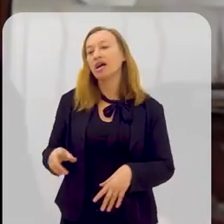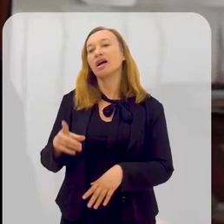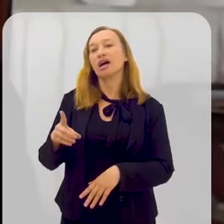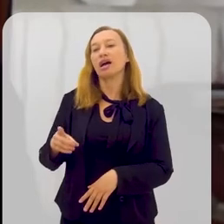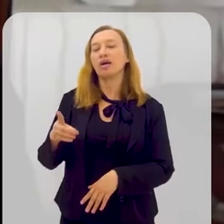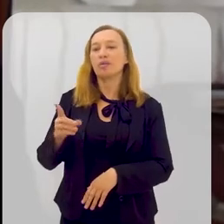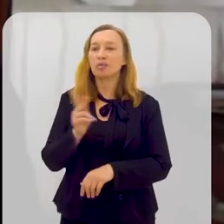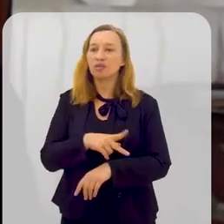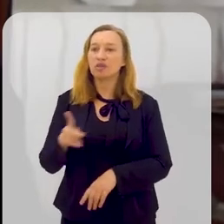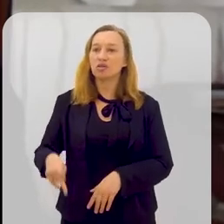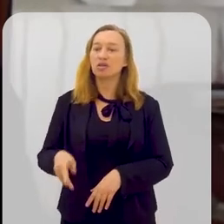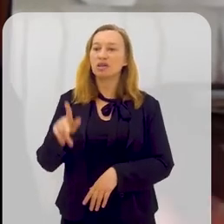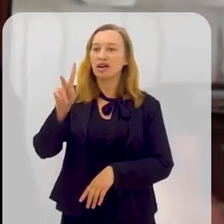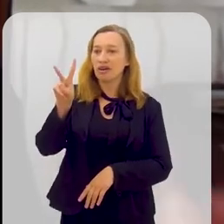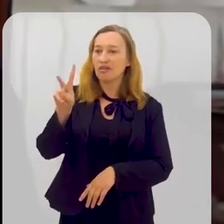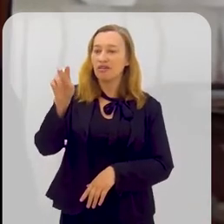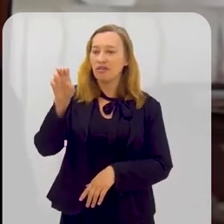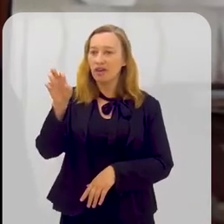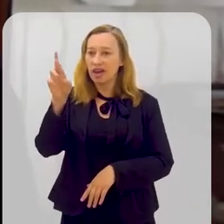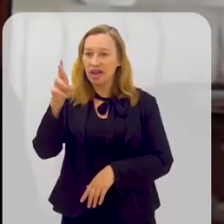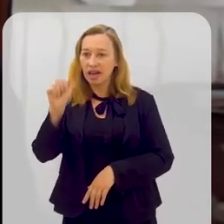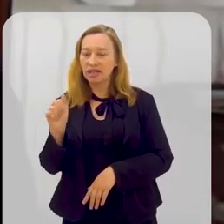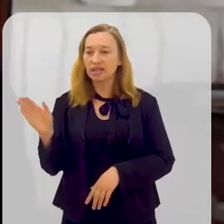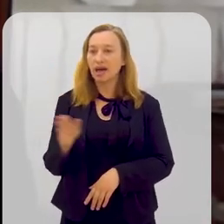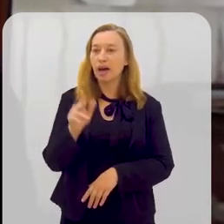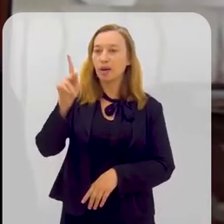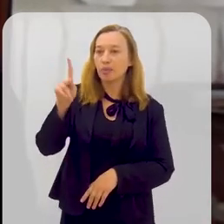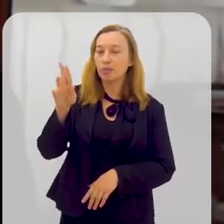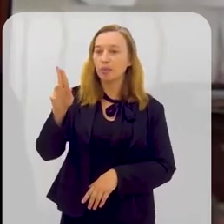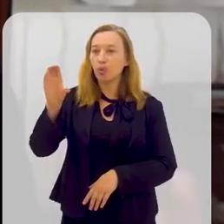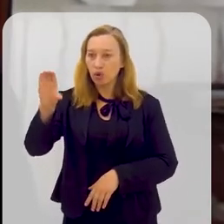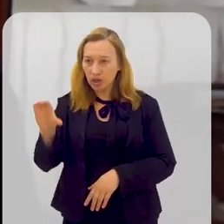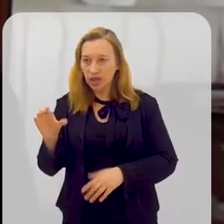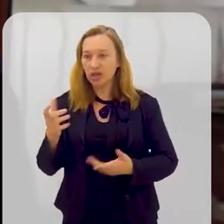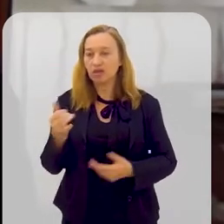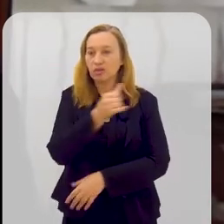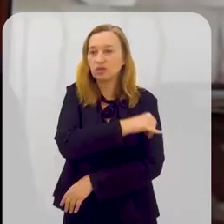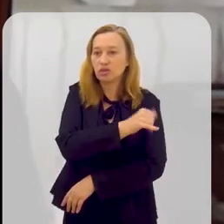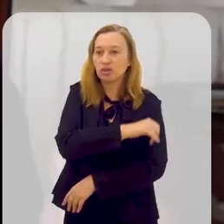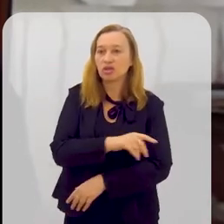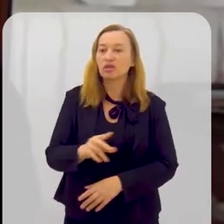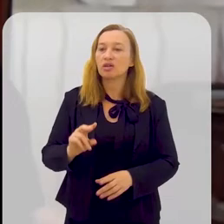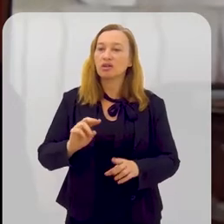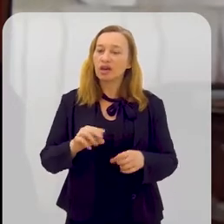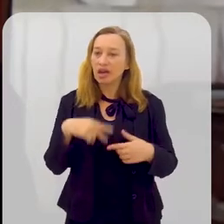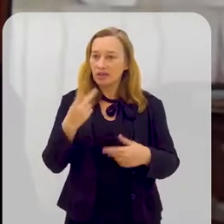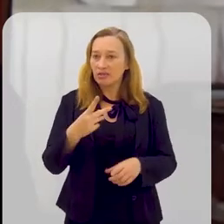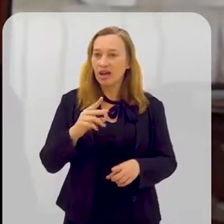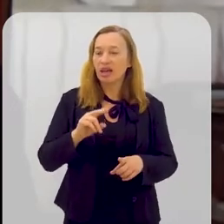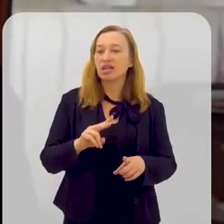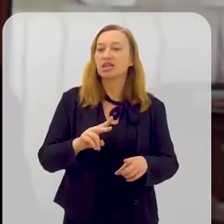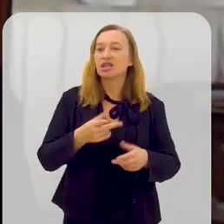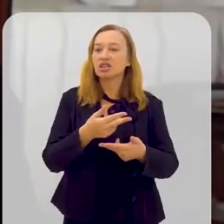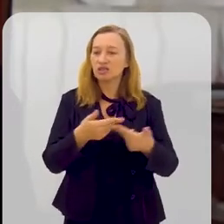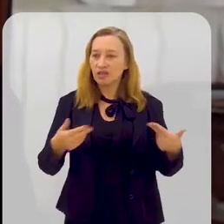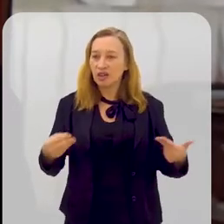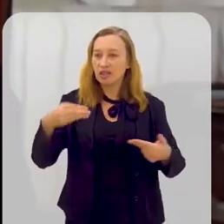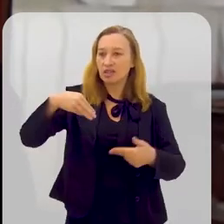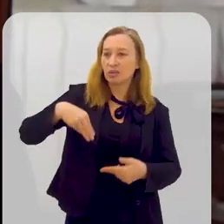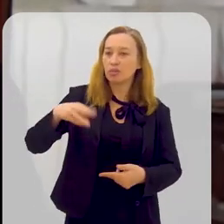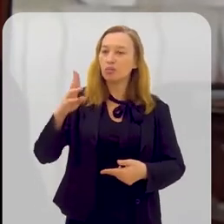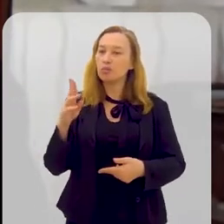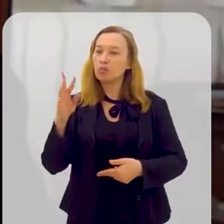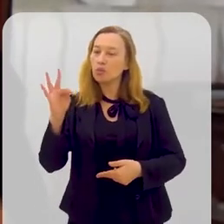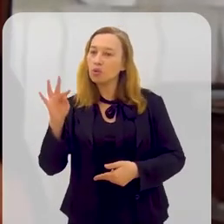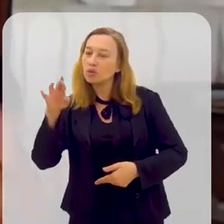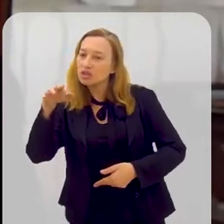a professora Vera candou da PUC do Rio de Janeiro ela fala em multi letramento tá